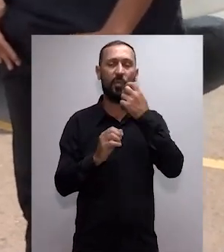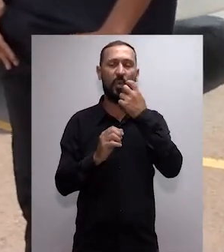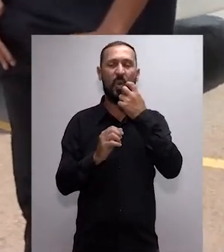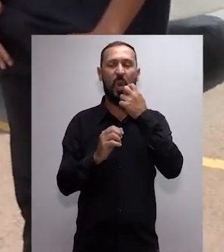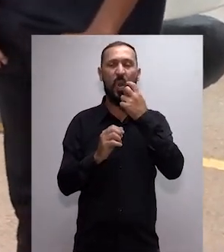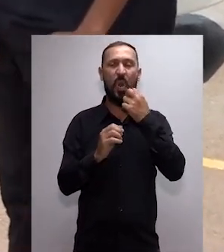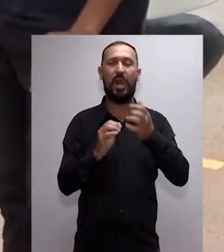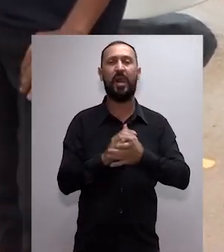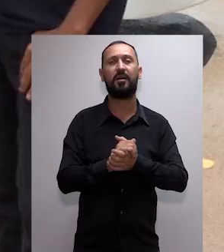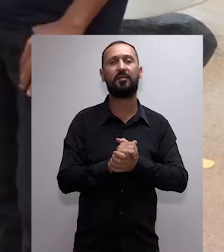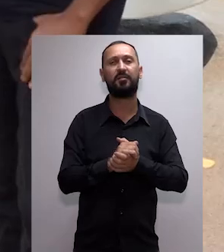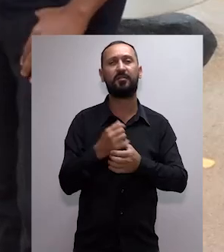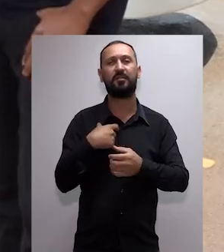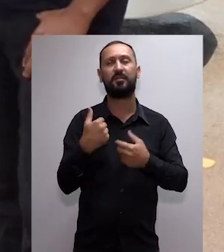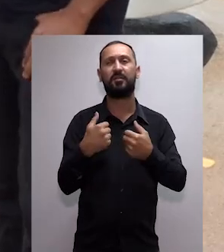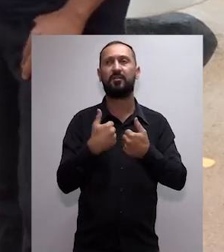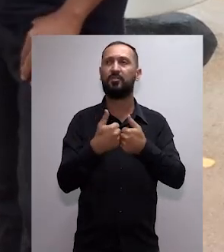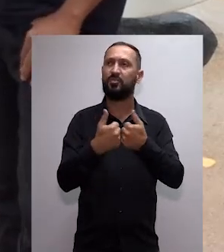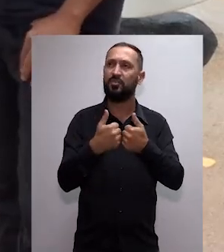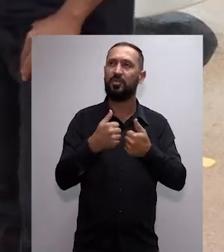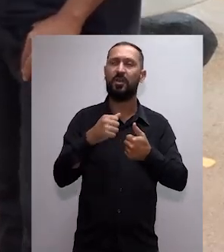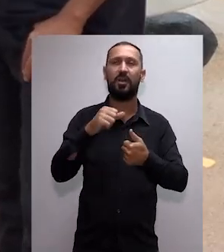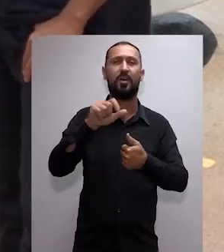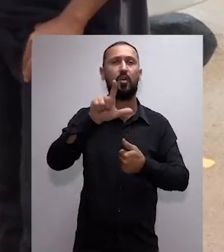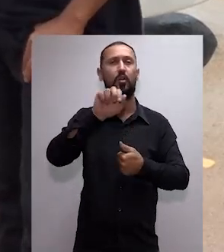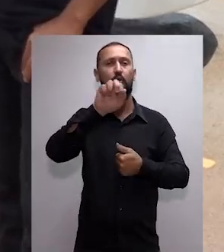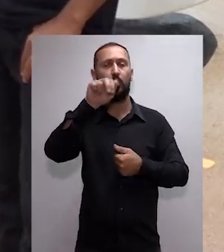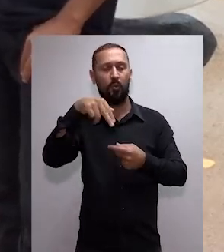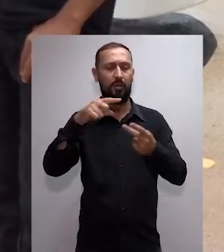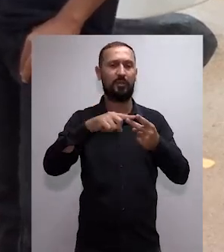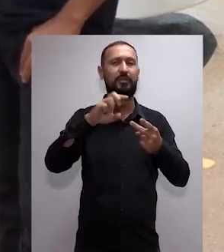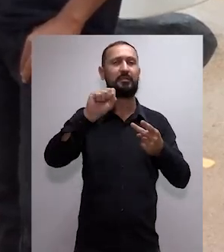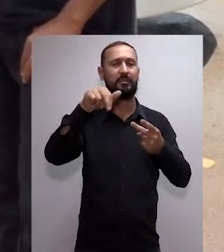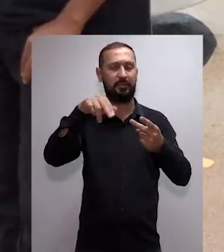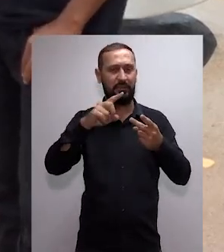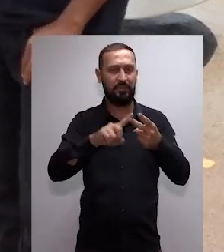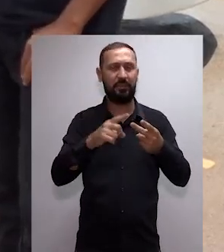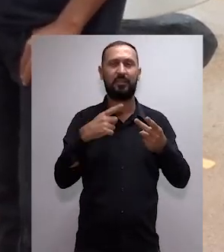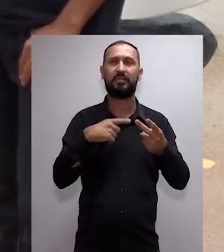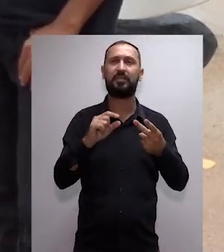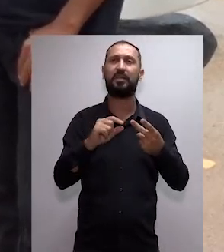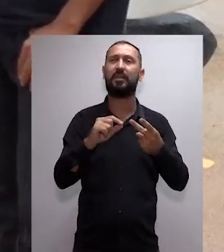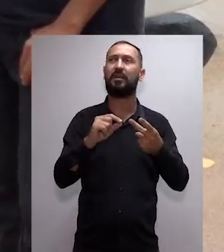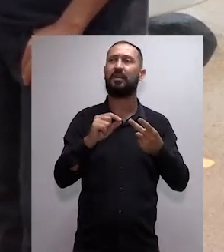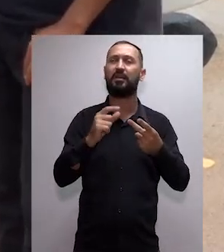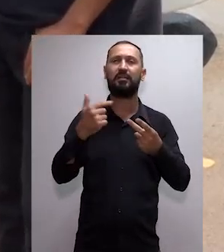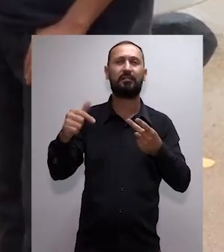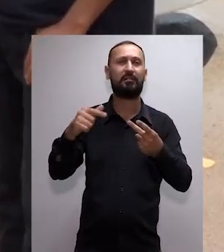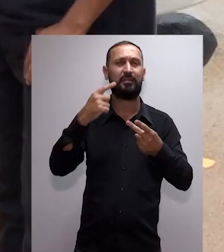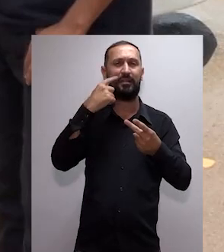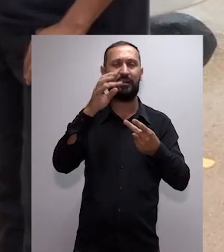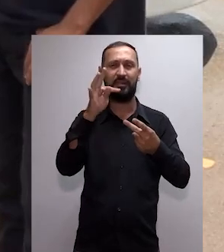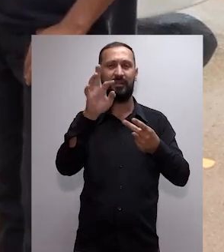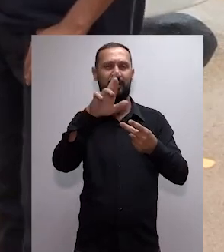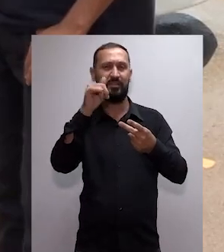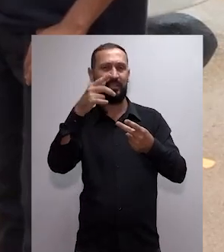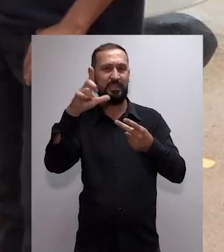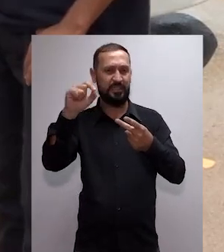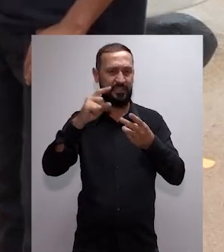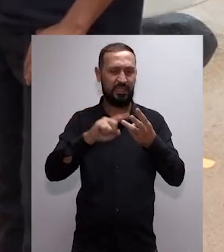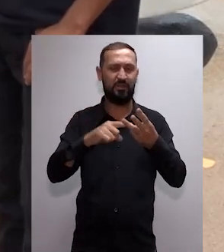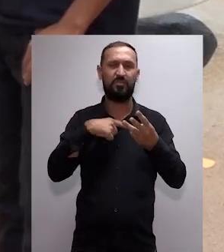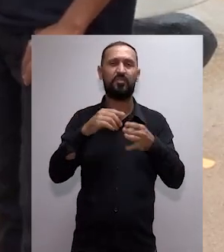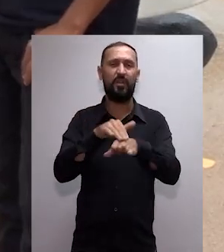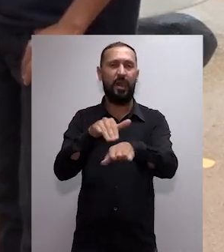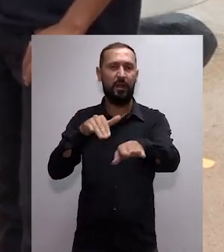nós. rapaz, Luan Santana, Michel Teló, Grupo Tradição. Ixi, já tive minha carreta com meu